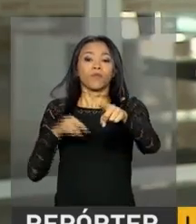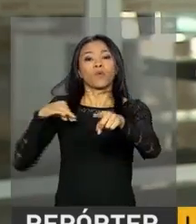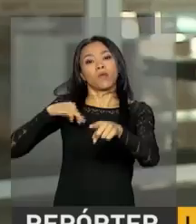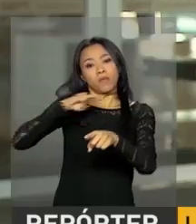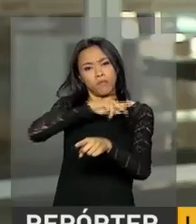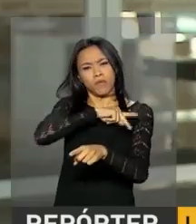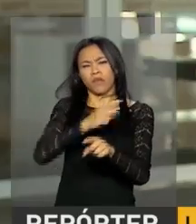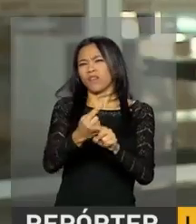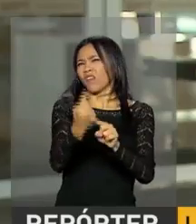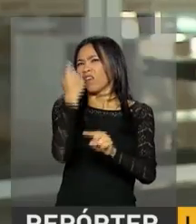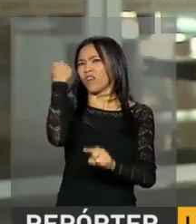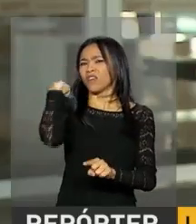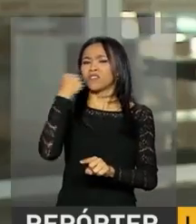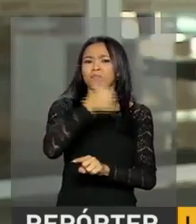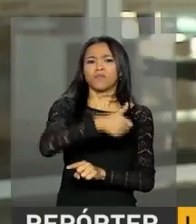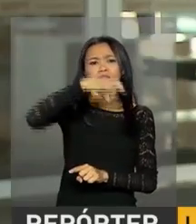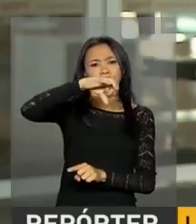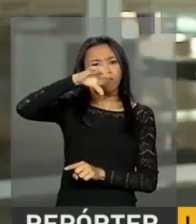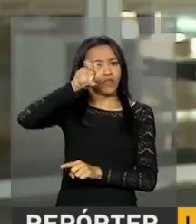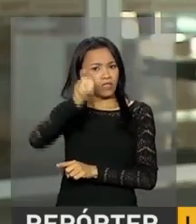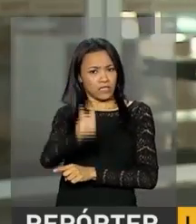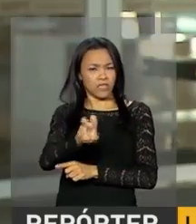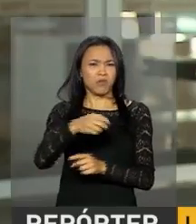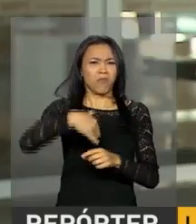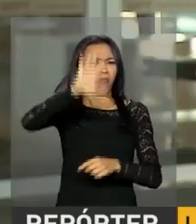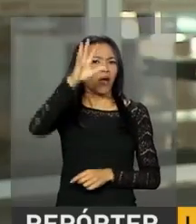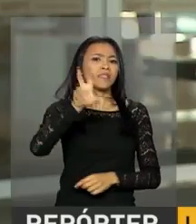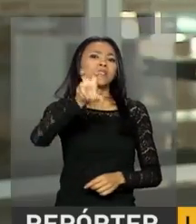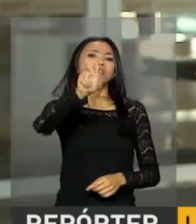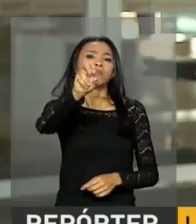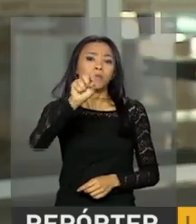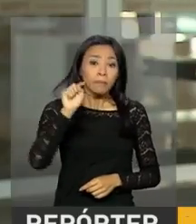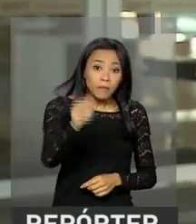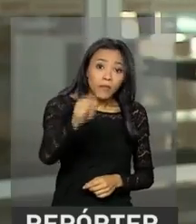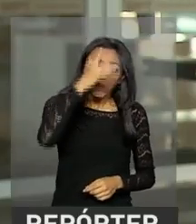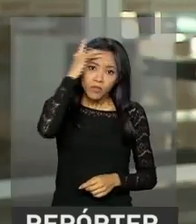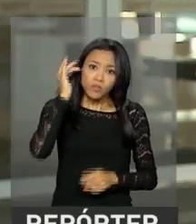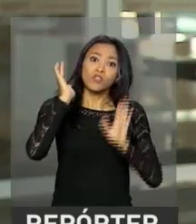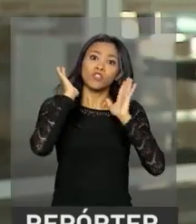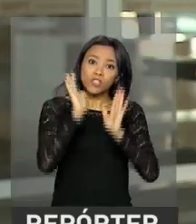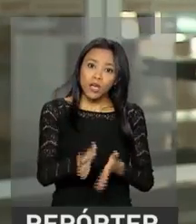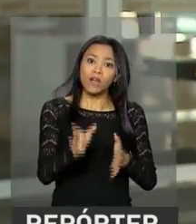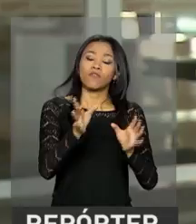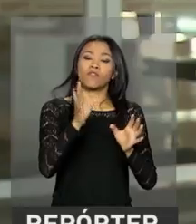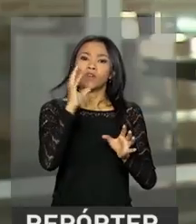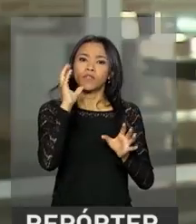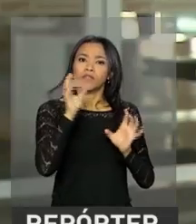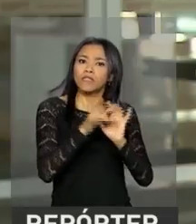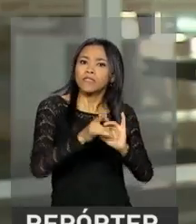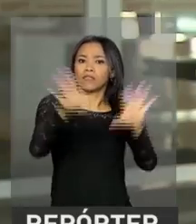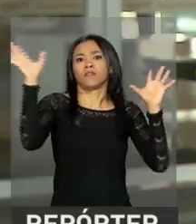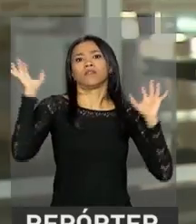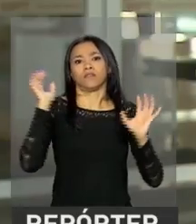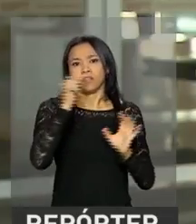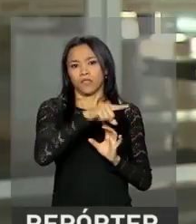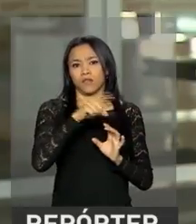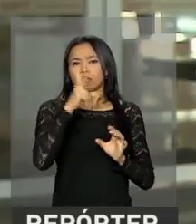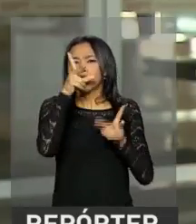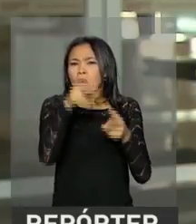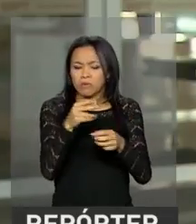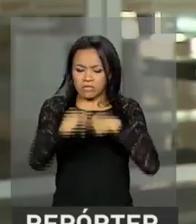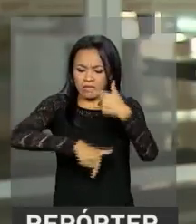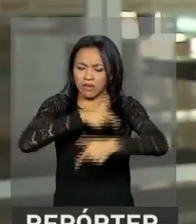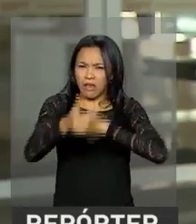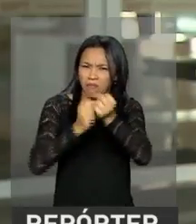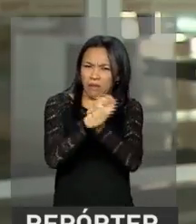desde 1995 mais de 50 mil pessoas foram resgatadas de trabalho em condição análoga à escravidão os